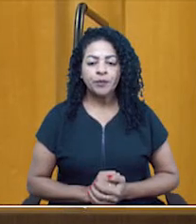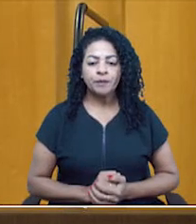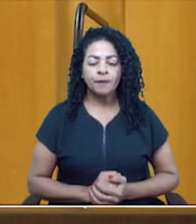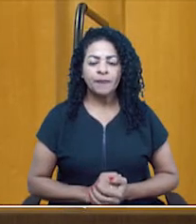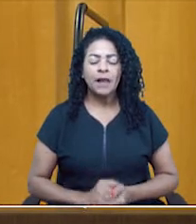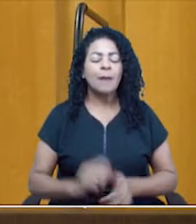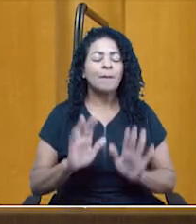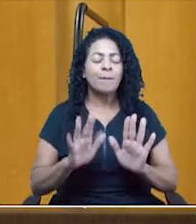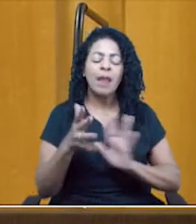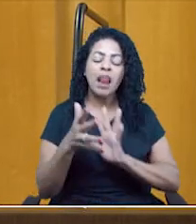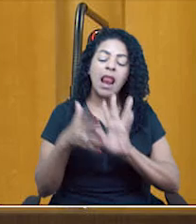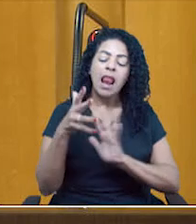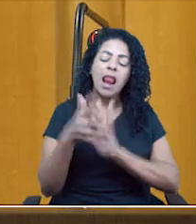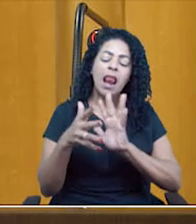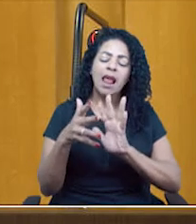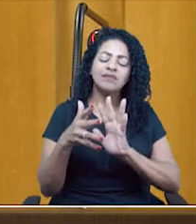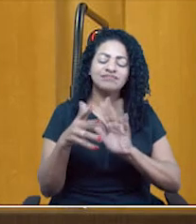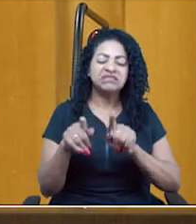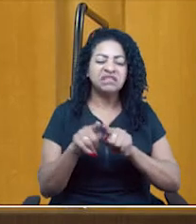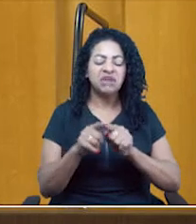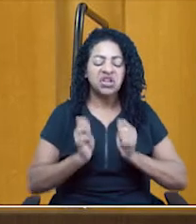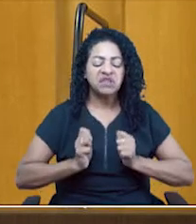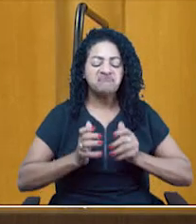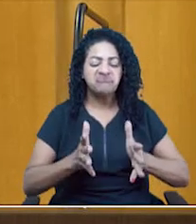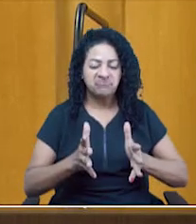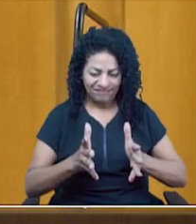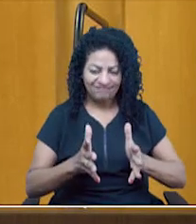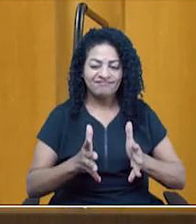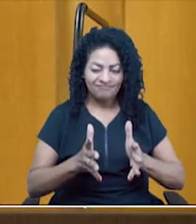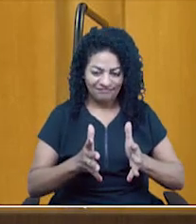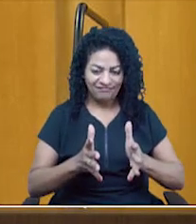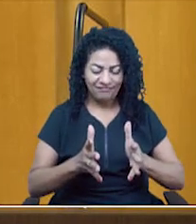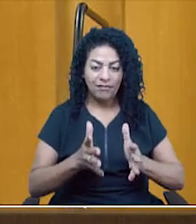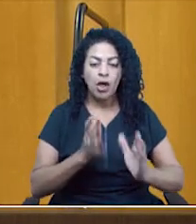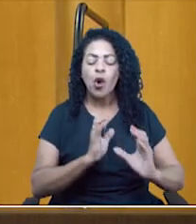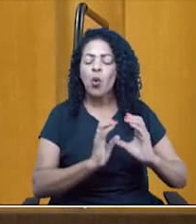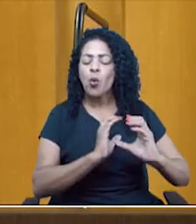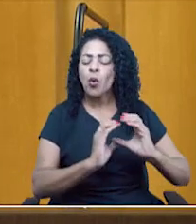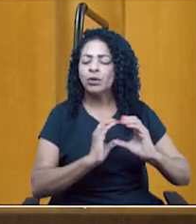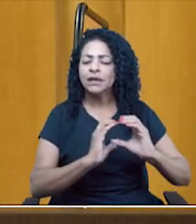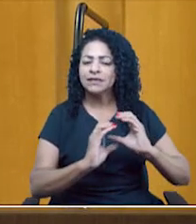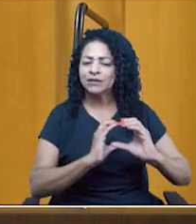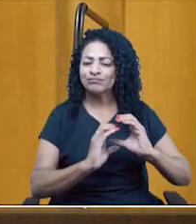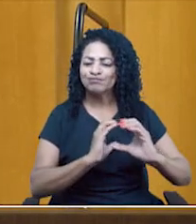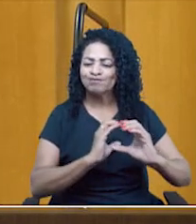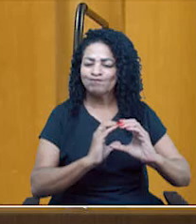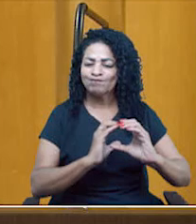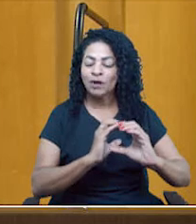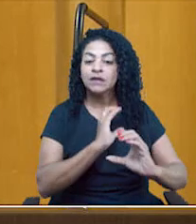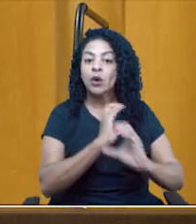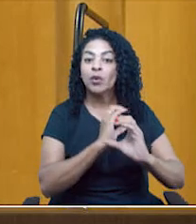e atos. A comunicação é uma questão estratégica.